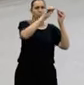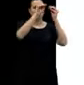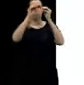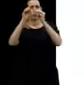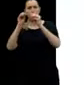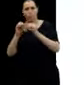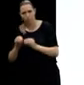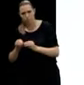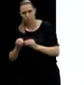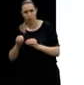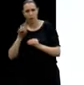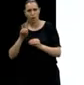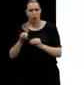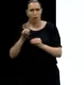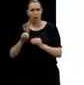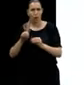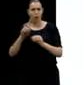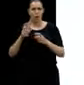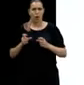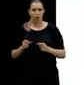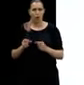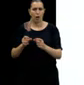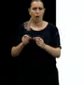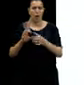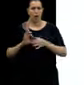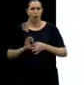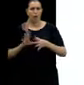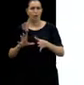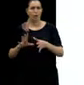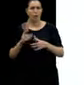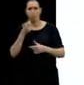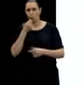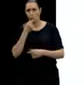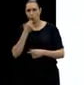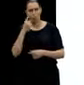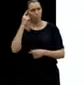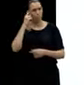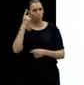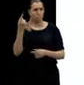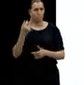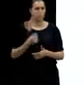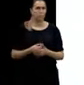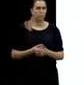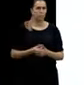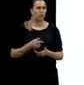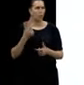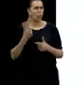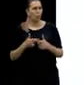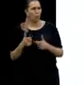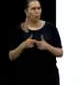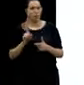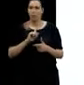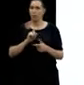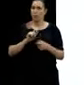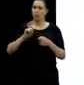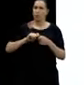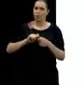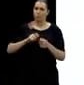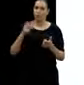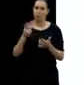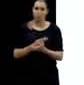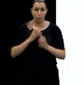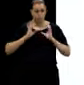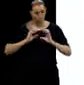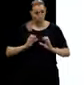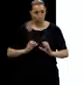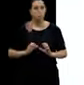carregassem até o tumor e lá fosse liberado o medicamento. Imaginem, o dano que não iria ocorrer no